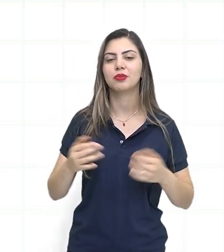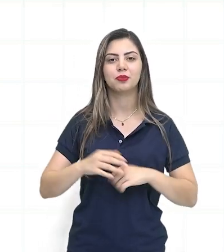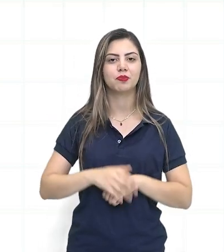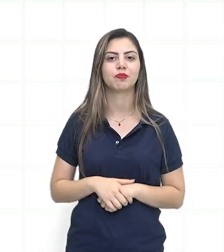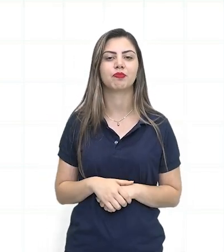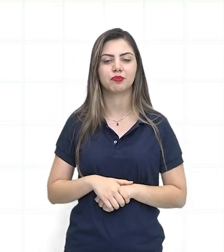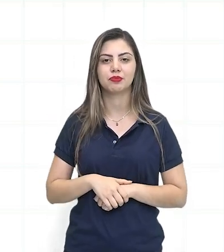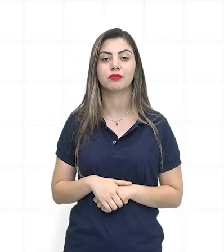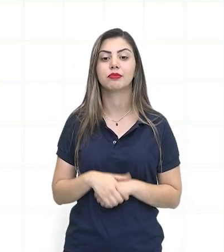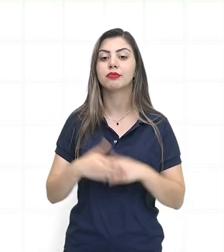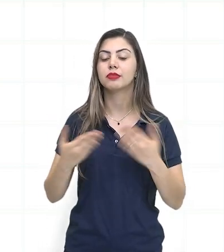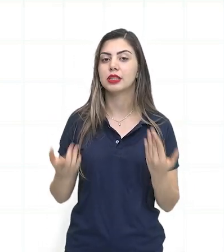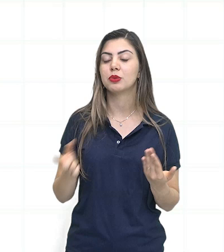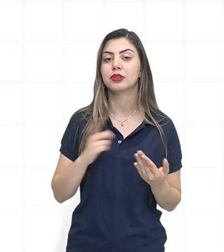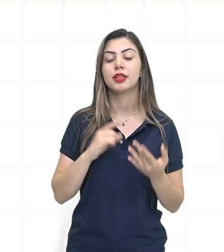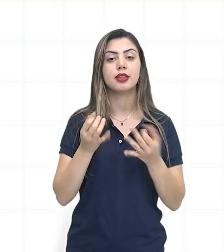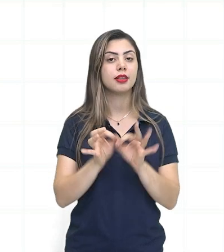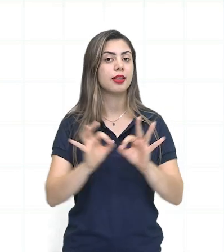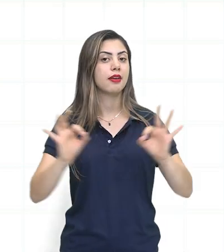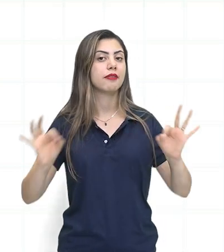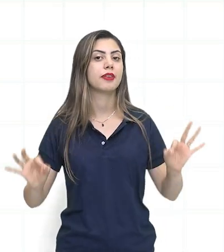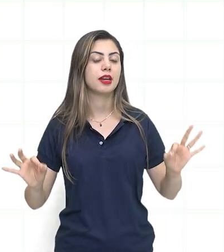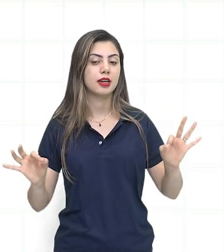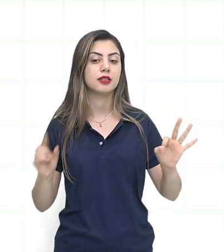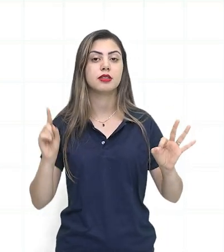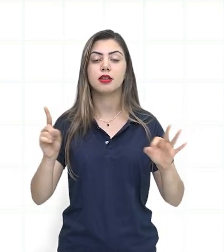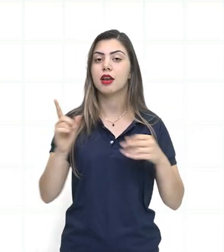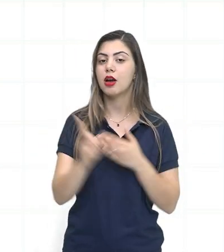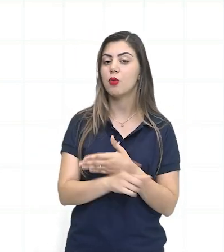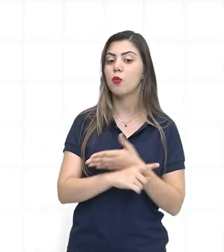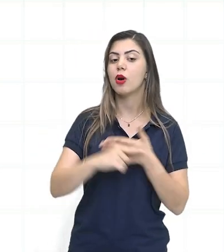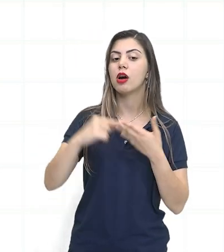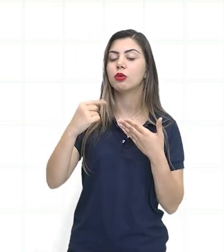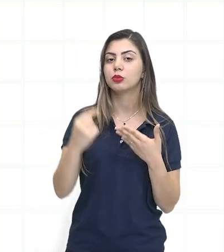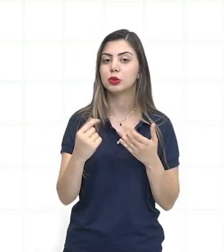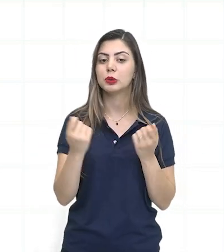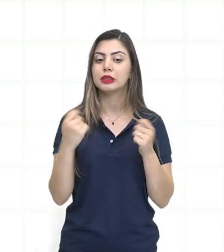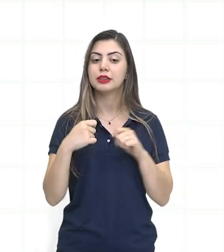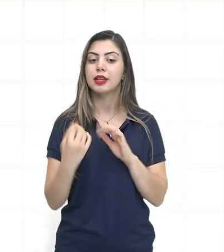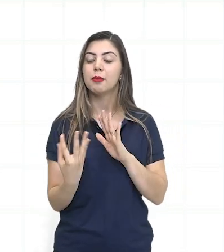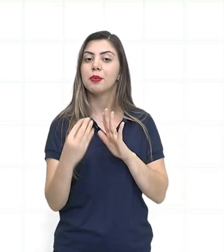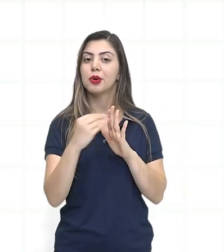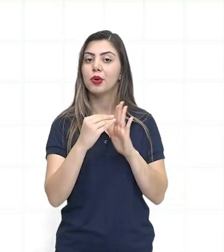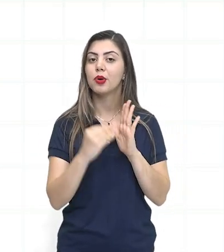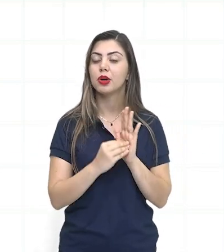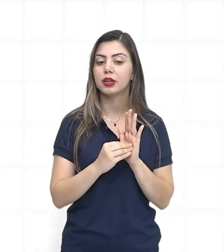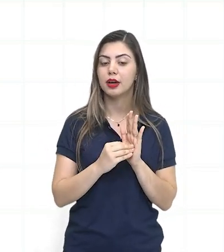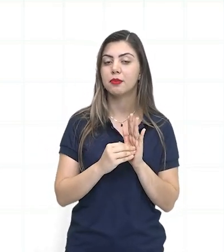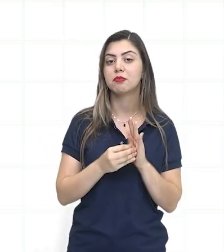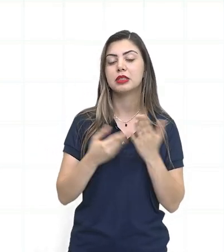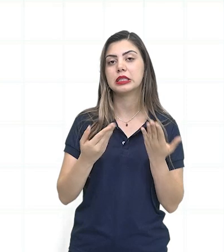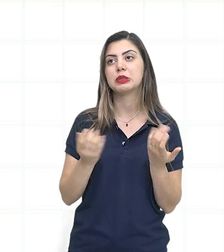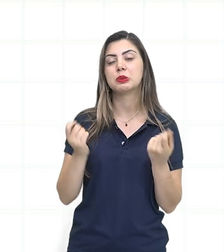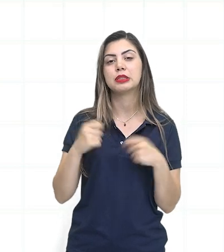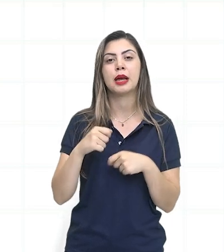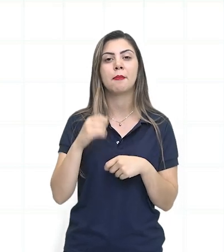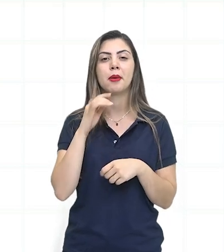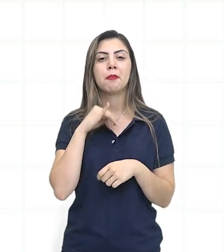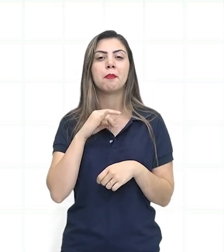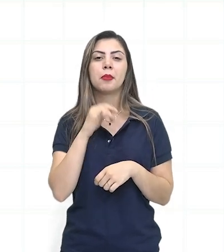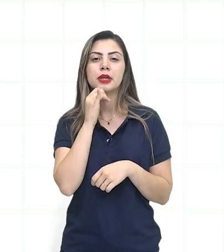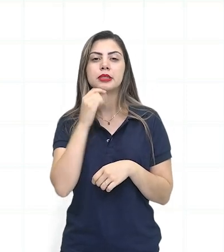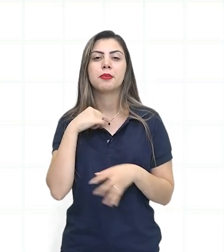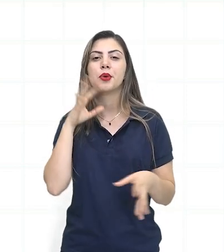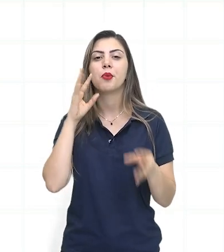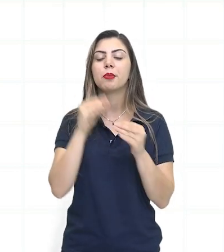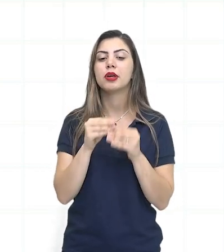Dados na frase pelo autor, pelo autor do texto. Eu vou deduzir aqui, olha, pelo